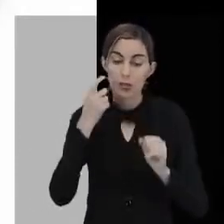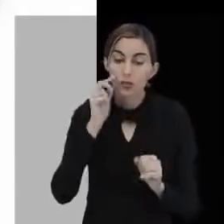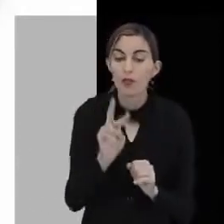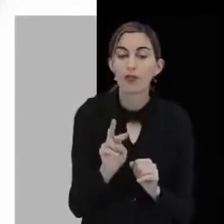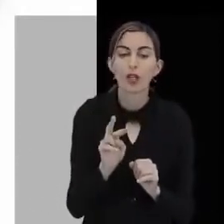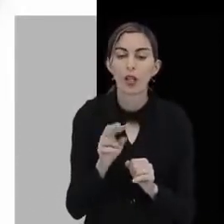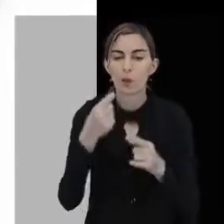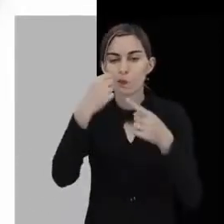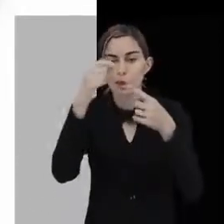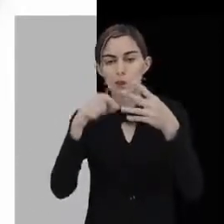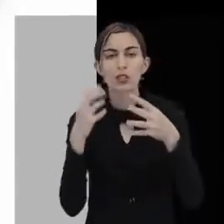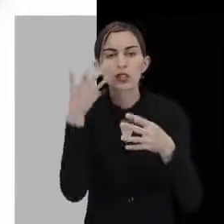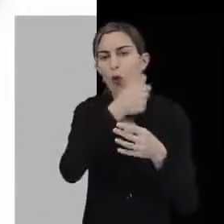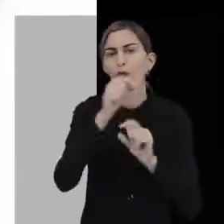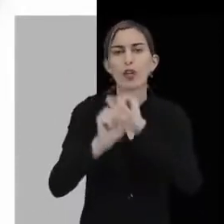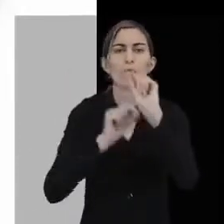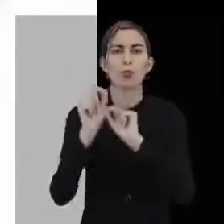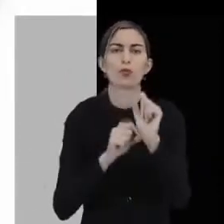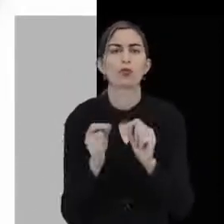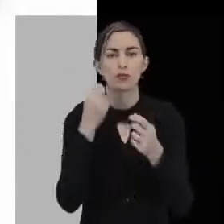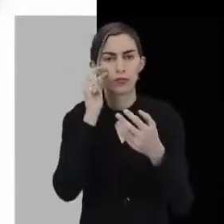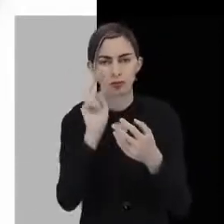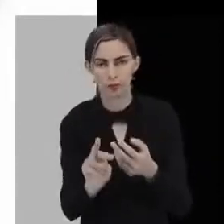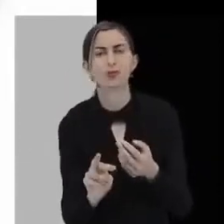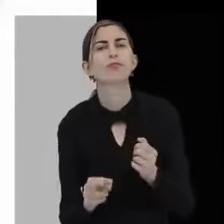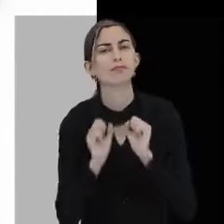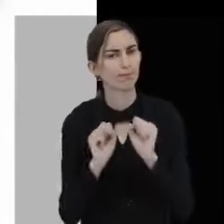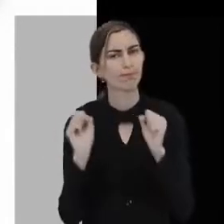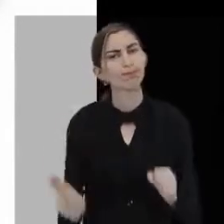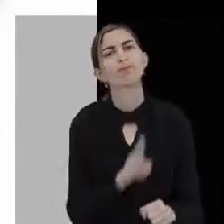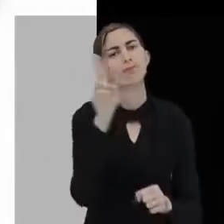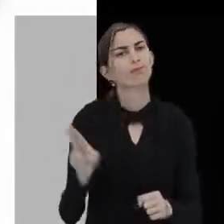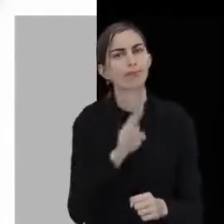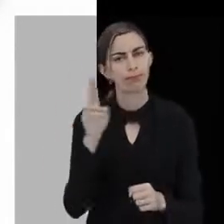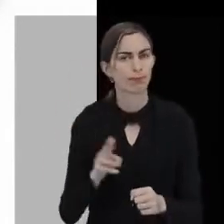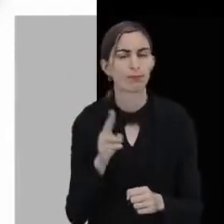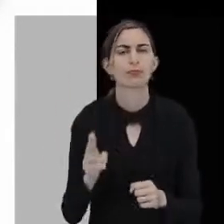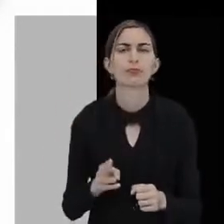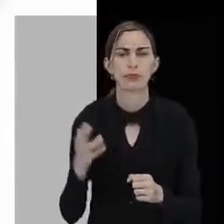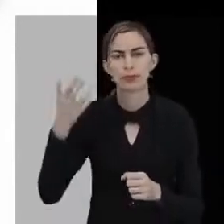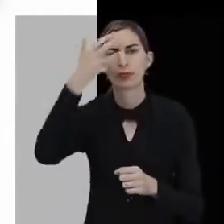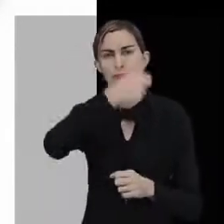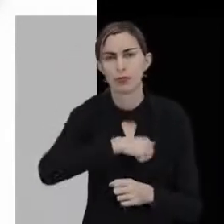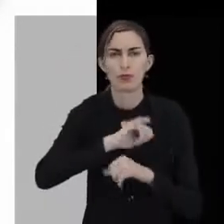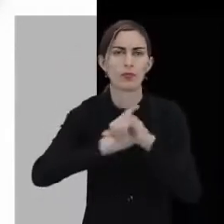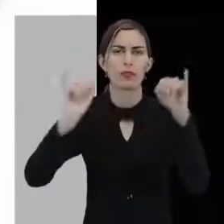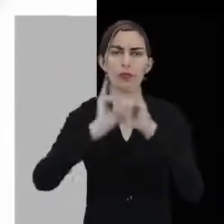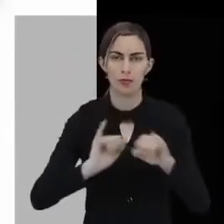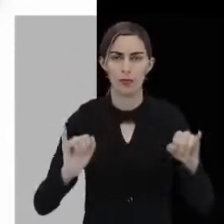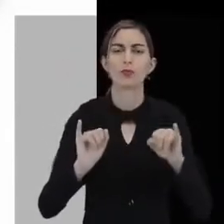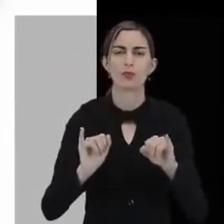salvo, certo? Então, o Shared Preference pode ser usado para salvar as informações